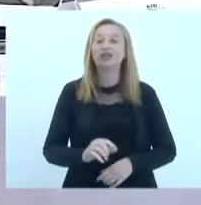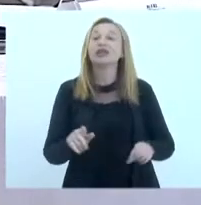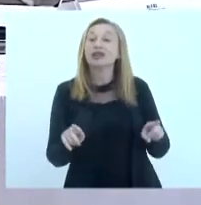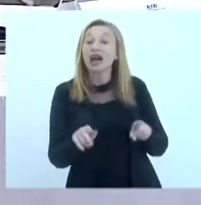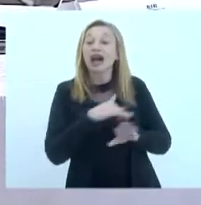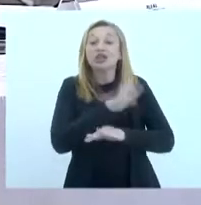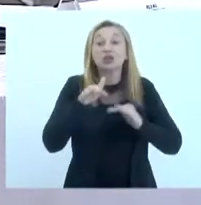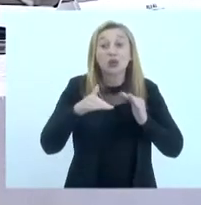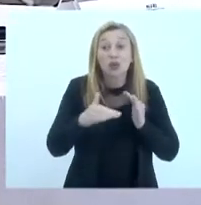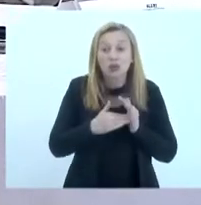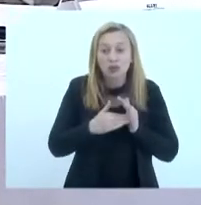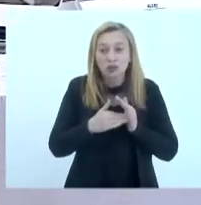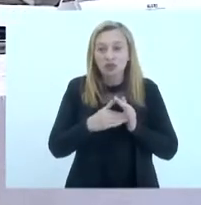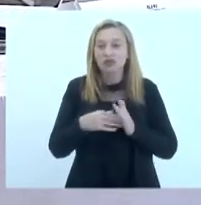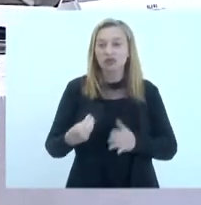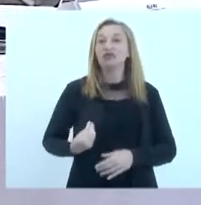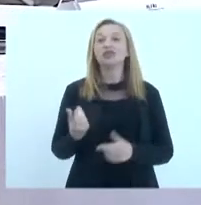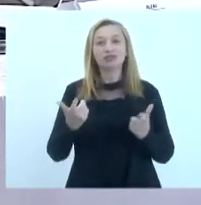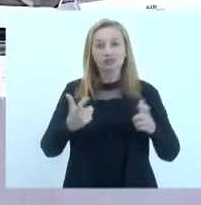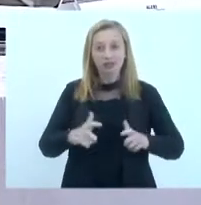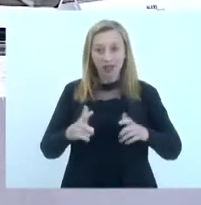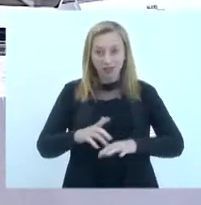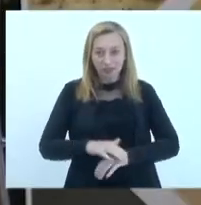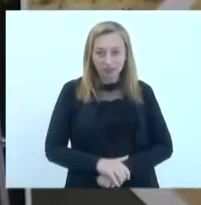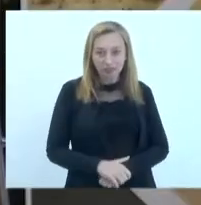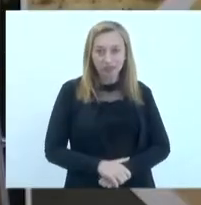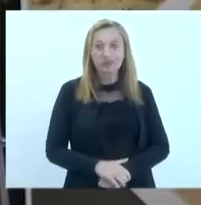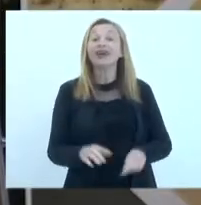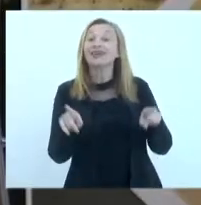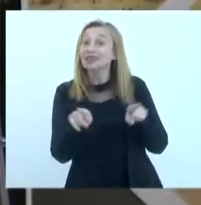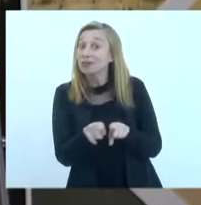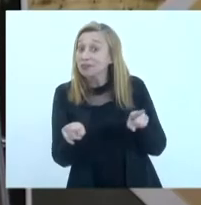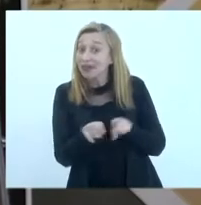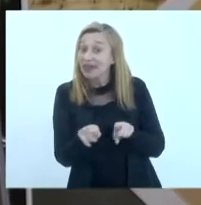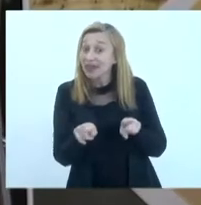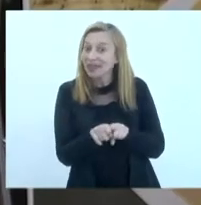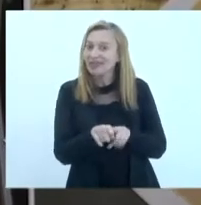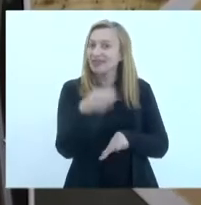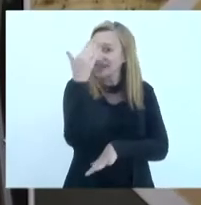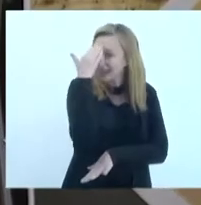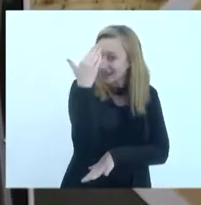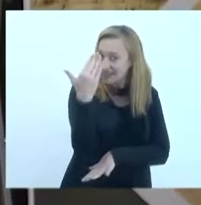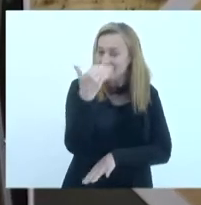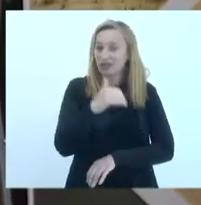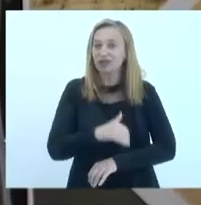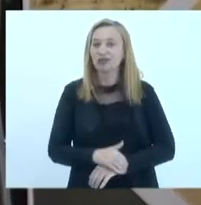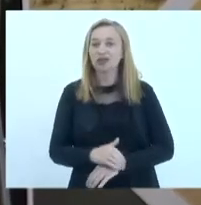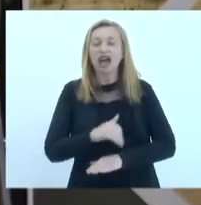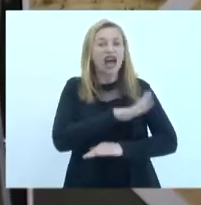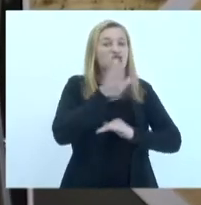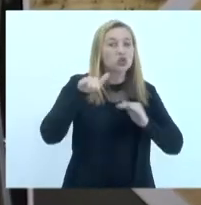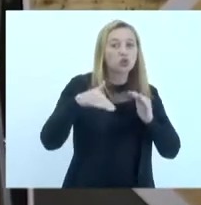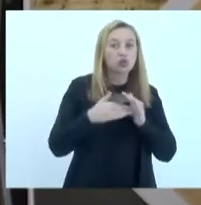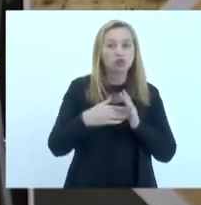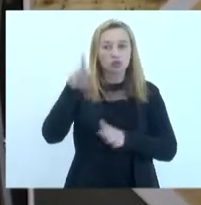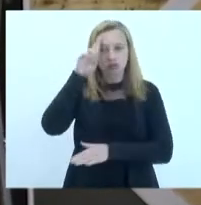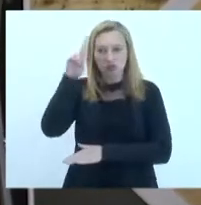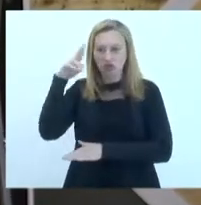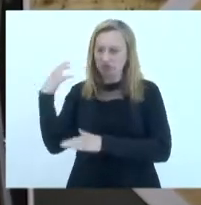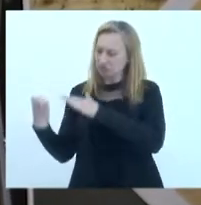Cumprimento todas as entidades aqui presentes. Cumprimento também e agradeço a todos os